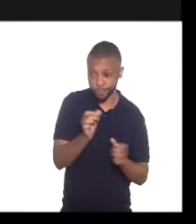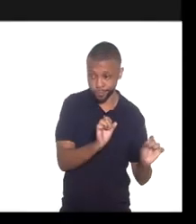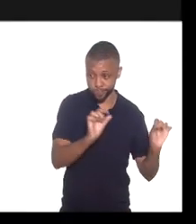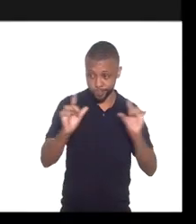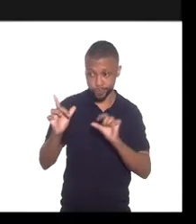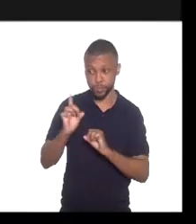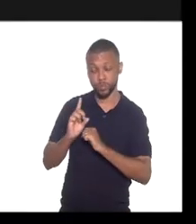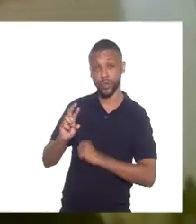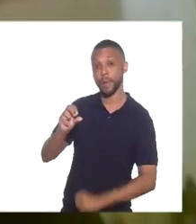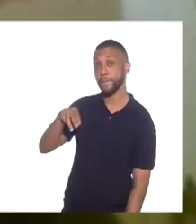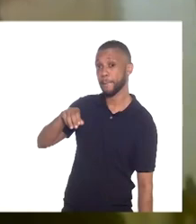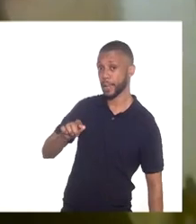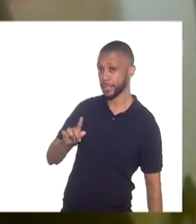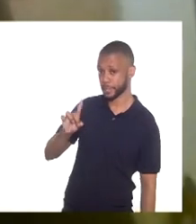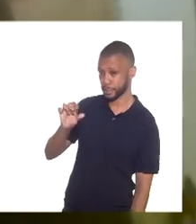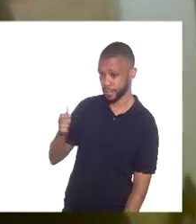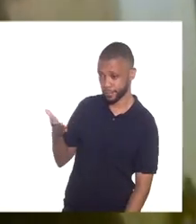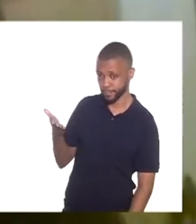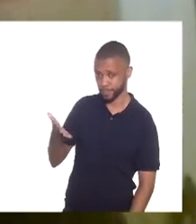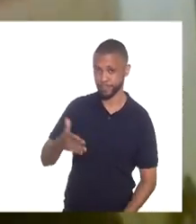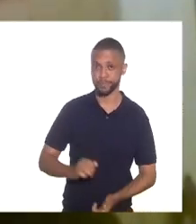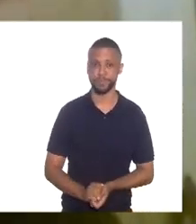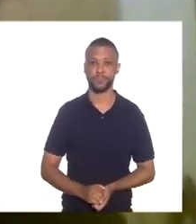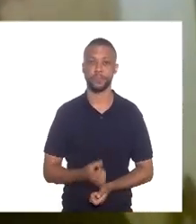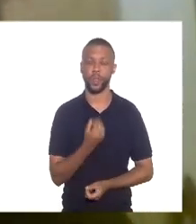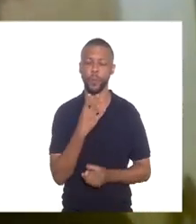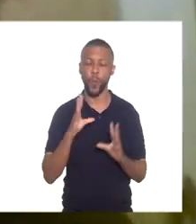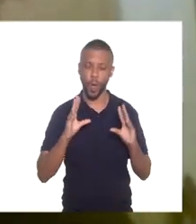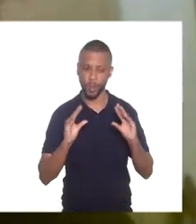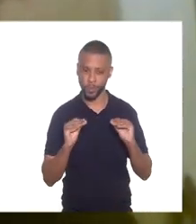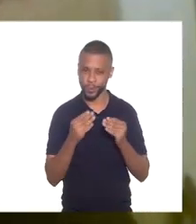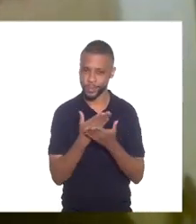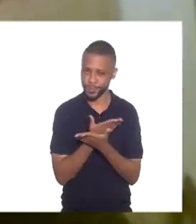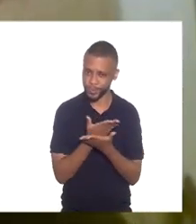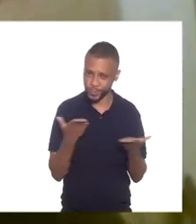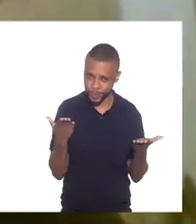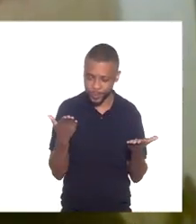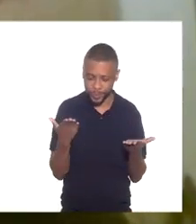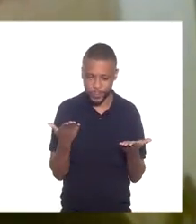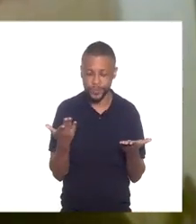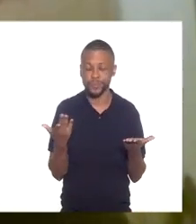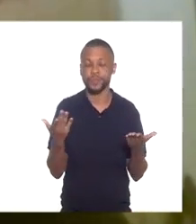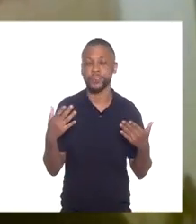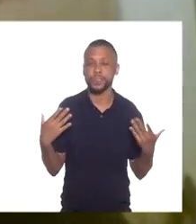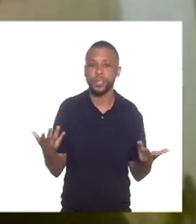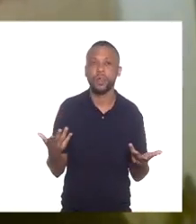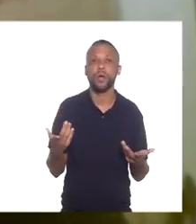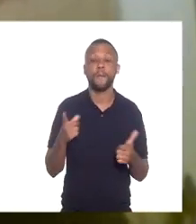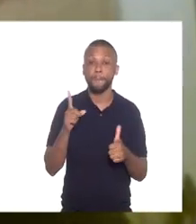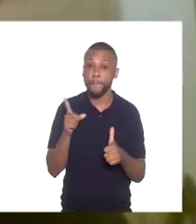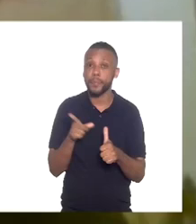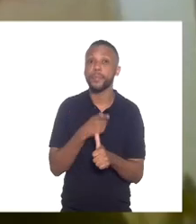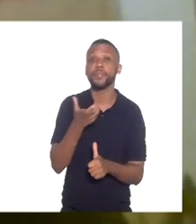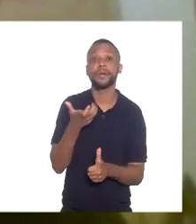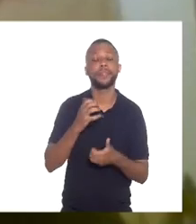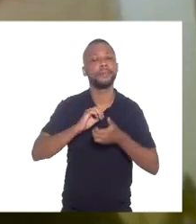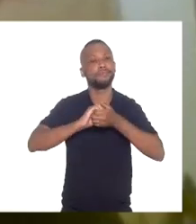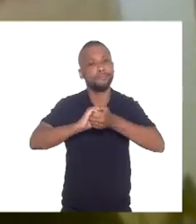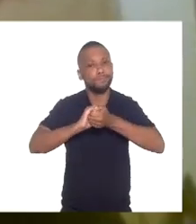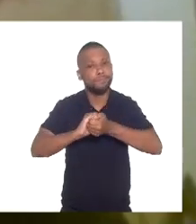Senhoras e senhores, boa noite. Acho que já é boa noite, né? Eu queria cumprimentar a